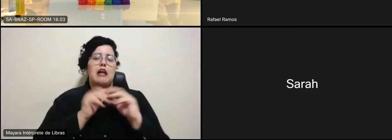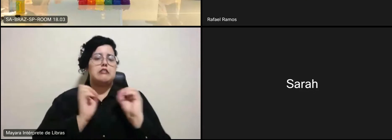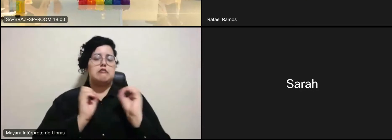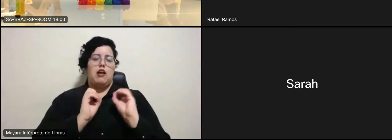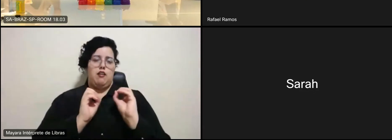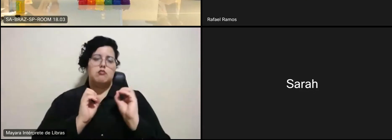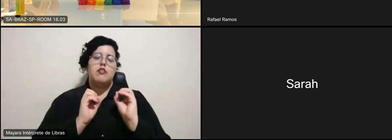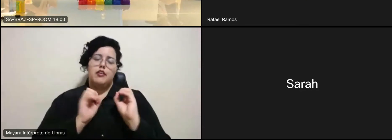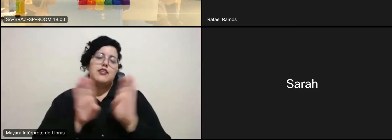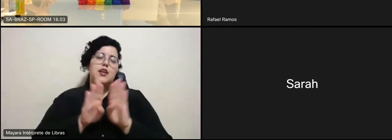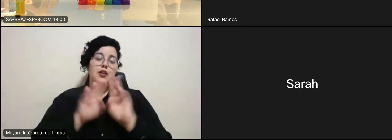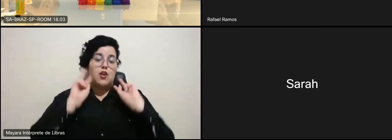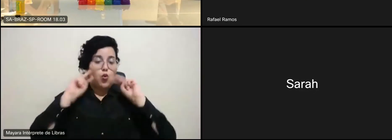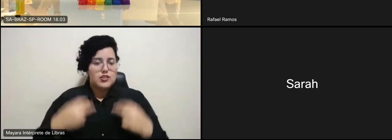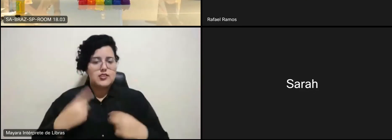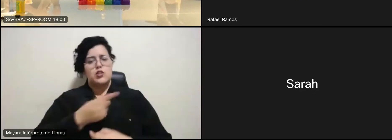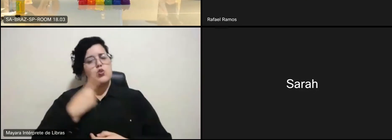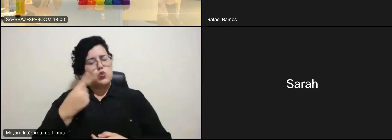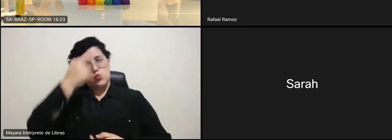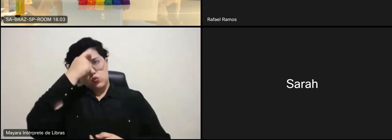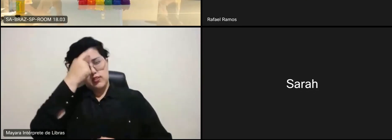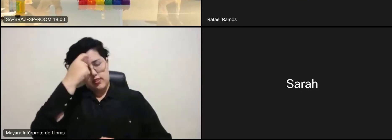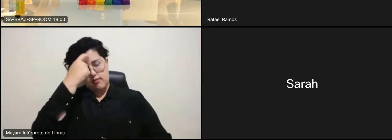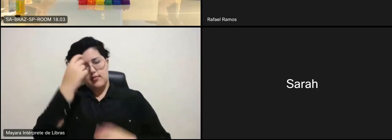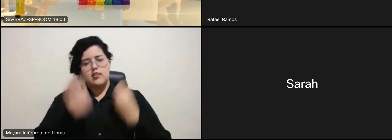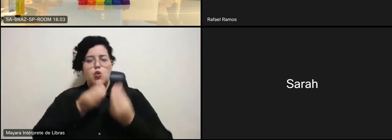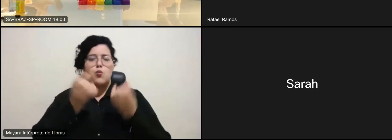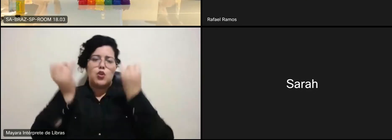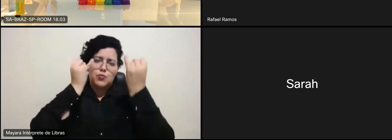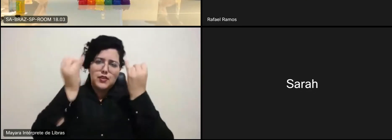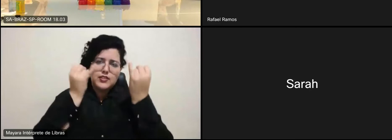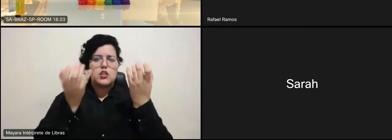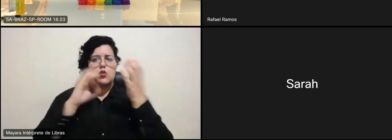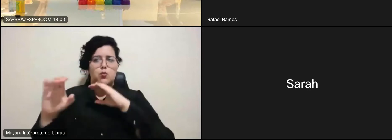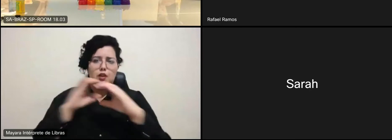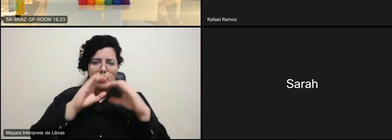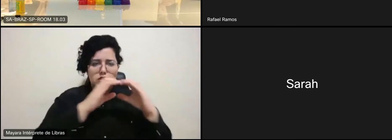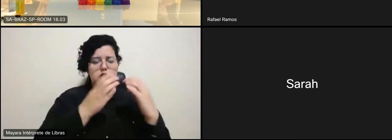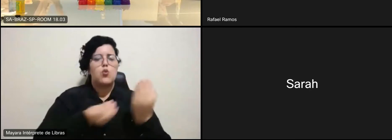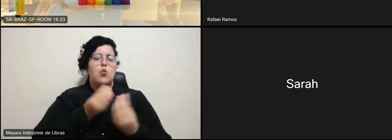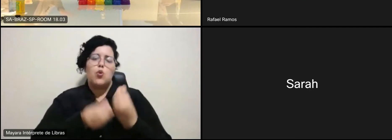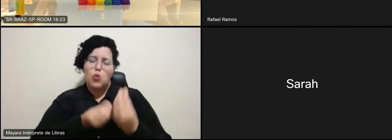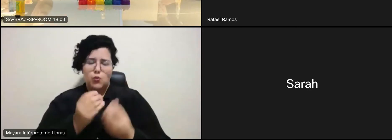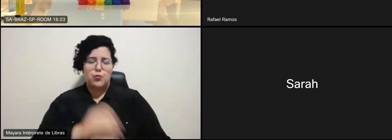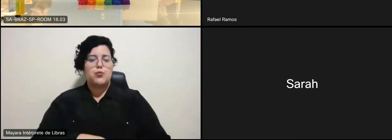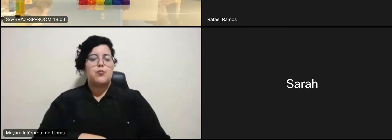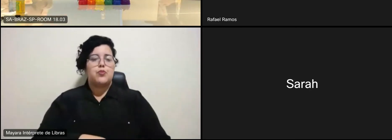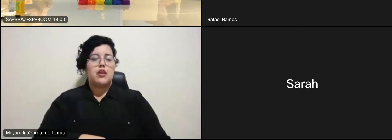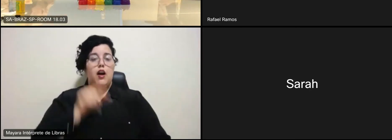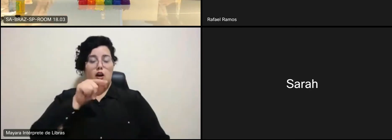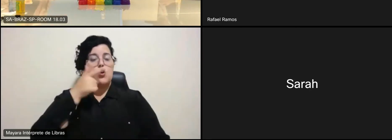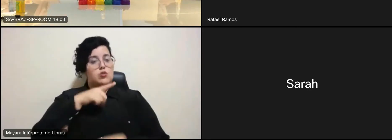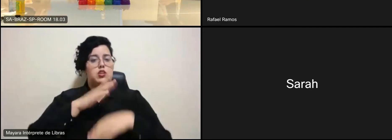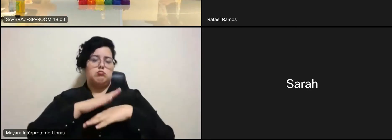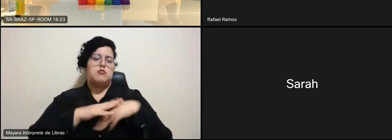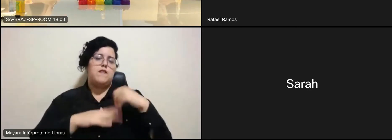para a questão de reconhecermos nossos vieses inconscientes, da informação, da comunicação, para que esse efeito